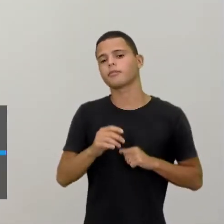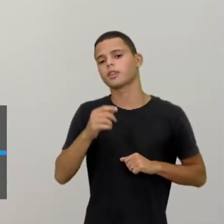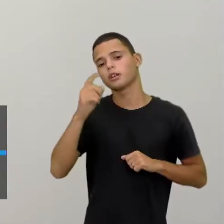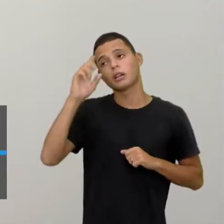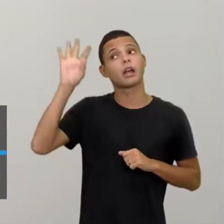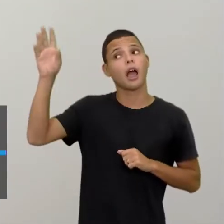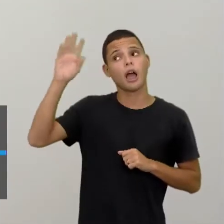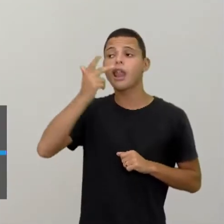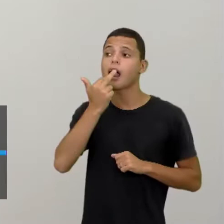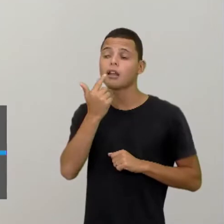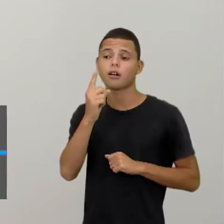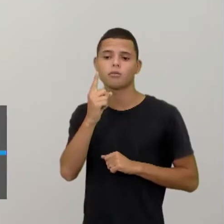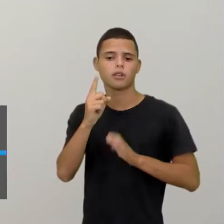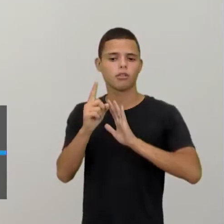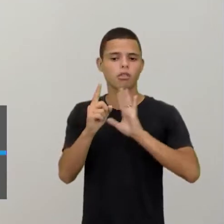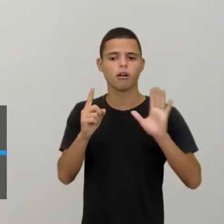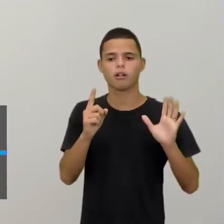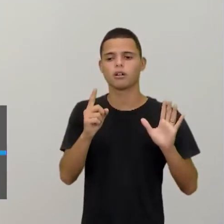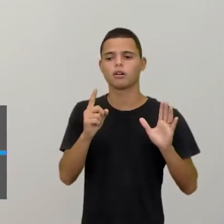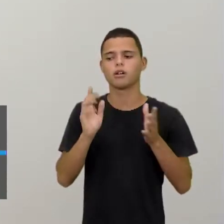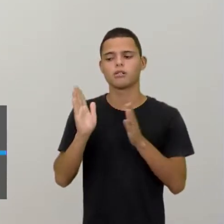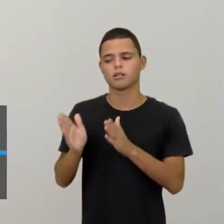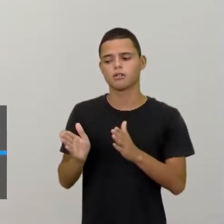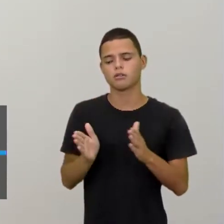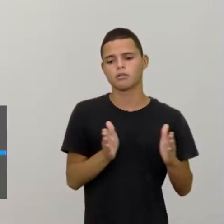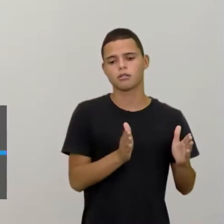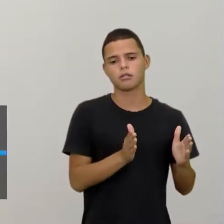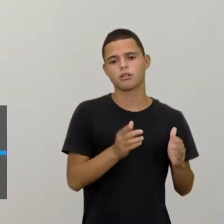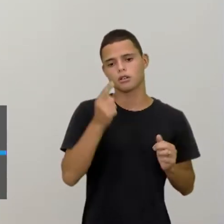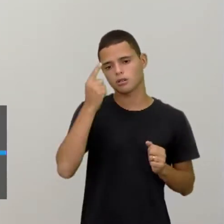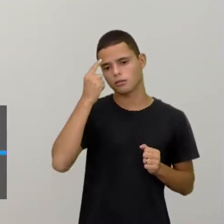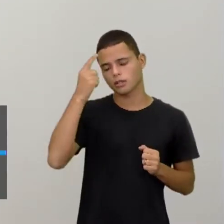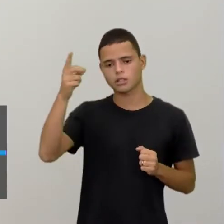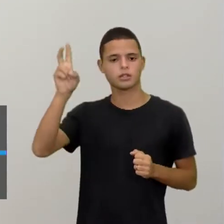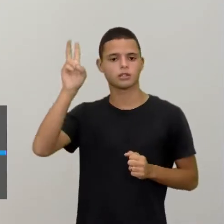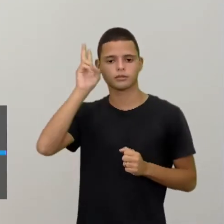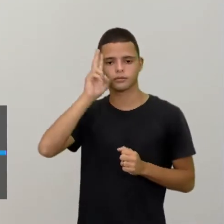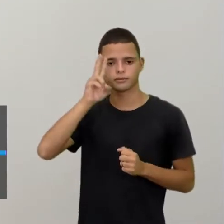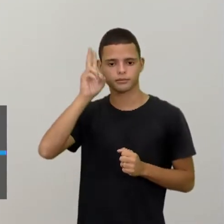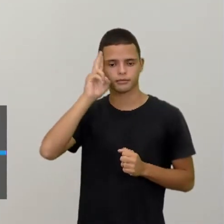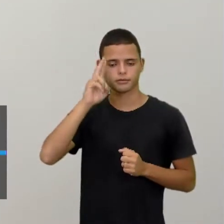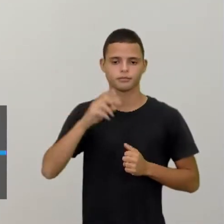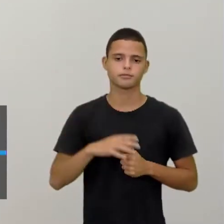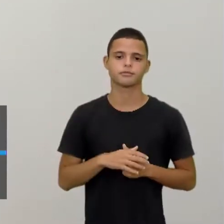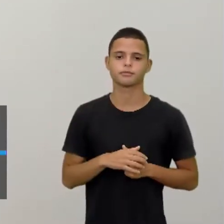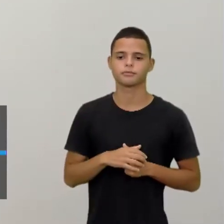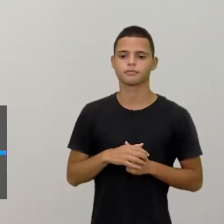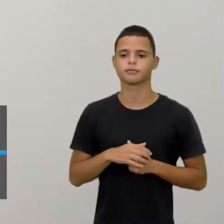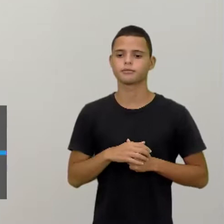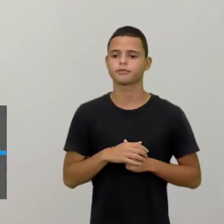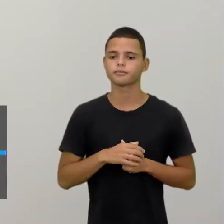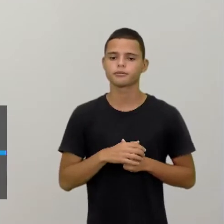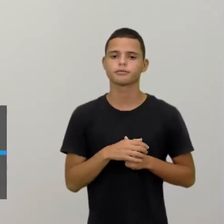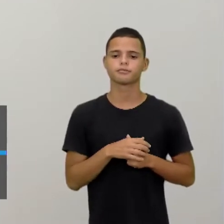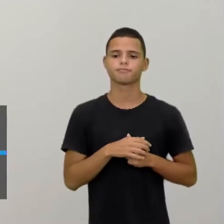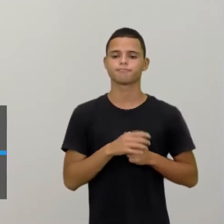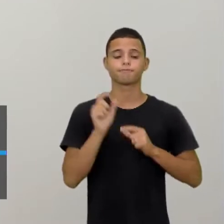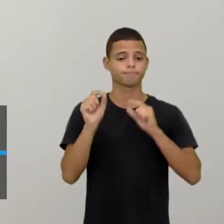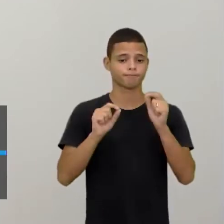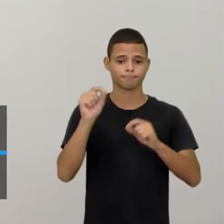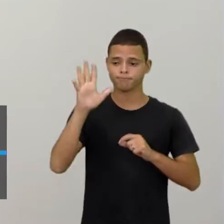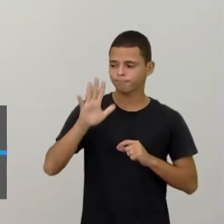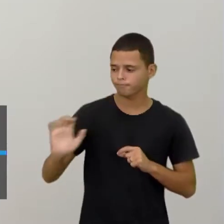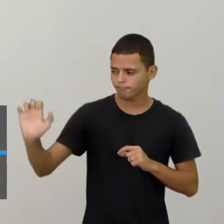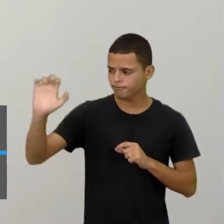única e uniforme, né? Aí pensando assim, historicamente, né, me remeteu à chegada dos europeus